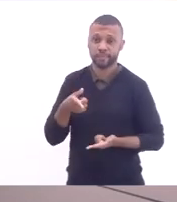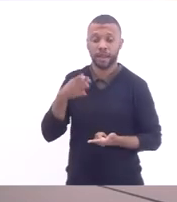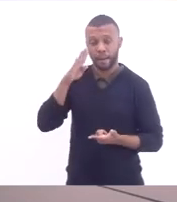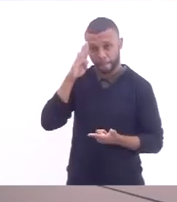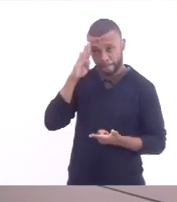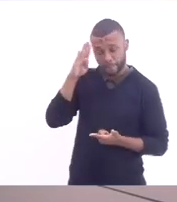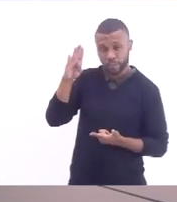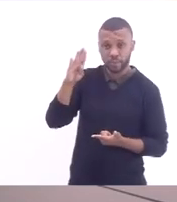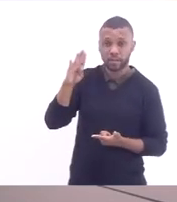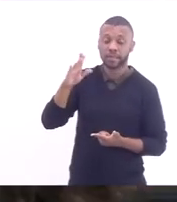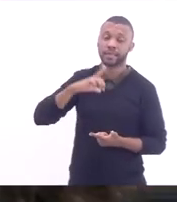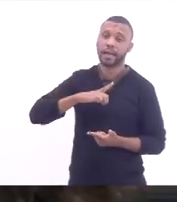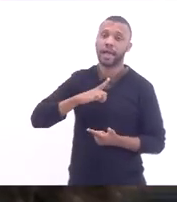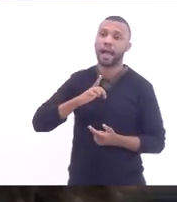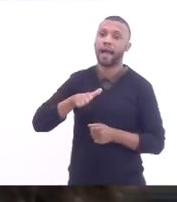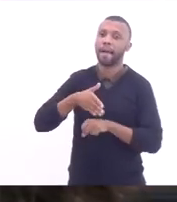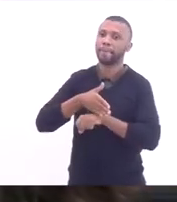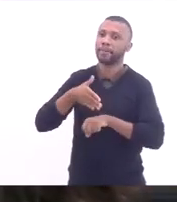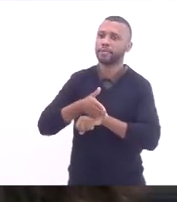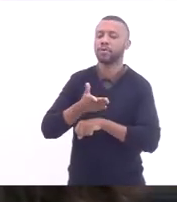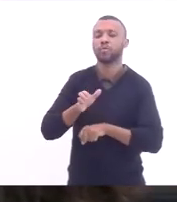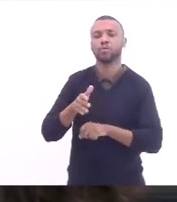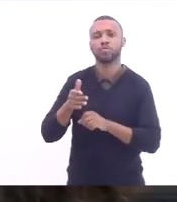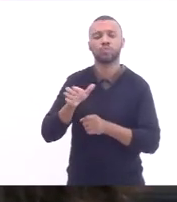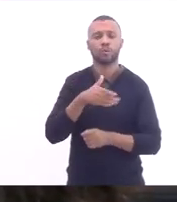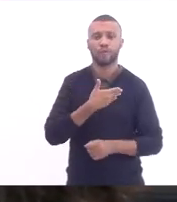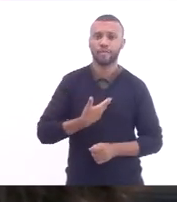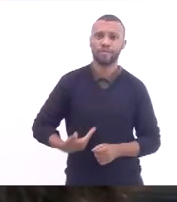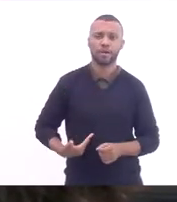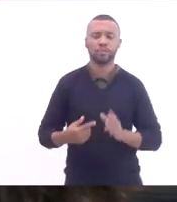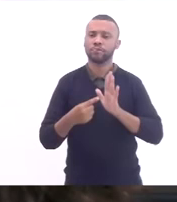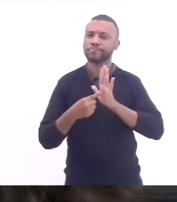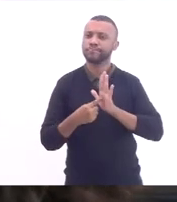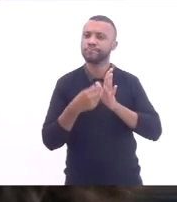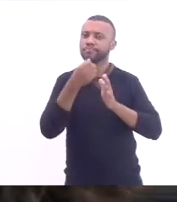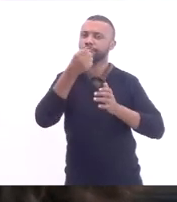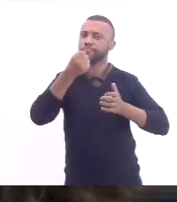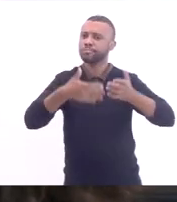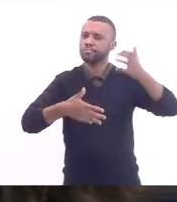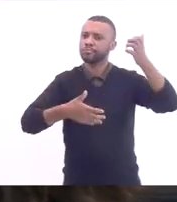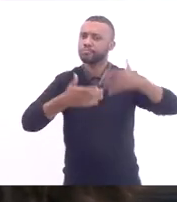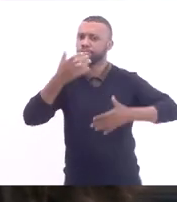principalmente quando tem a participação do Executivo fazendo exposição